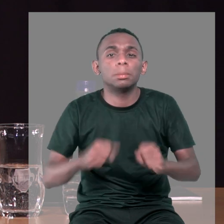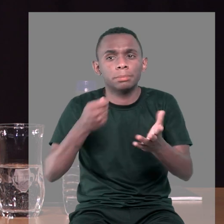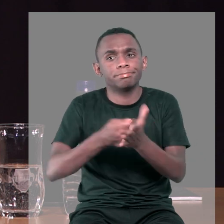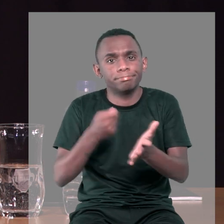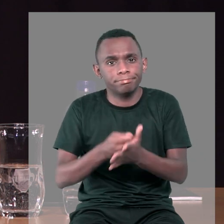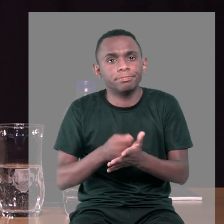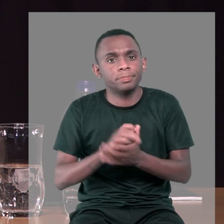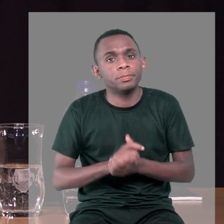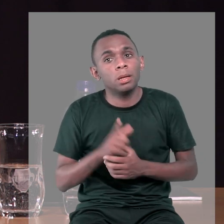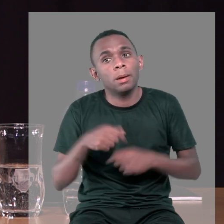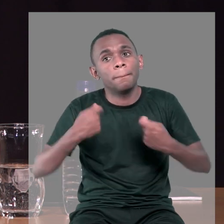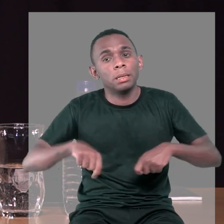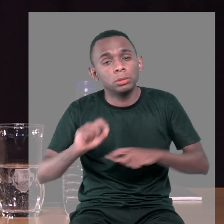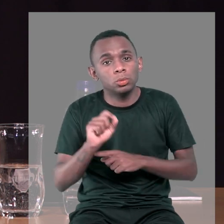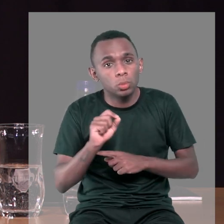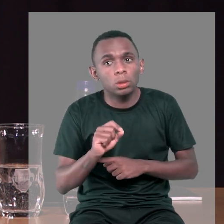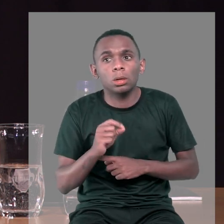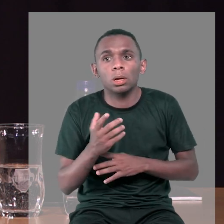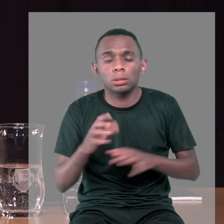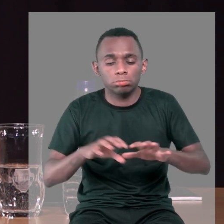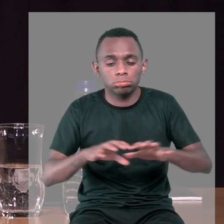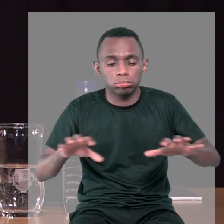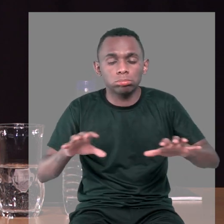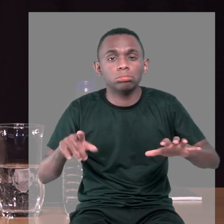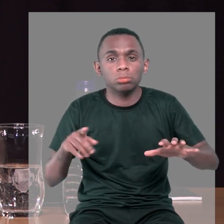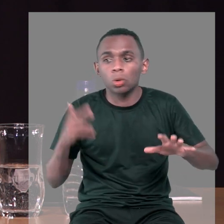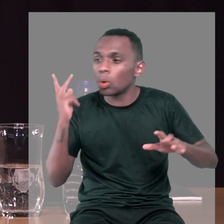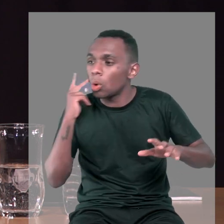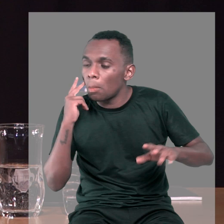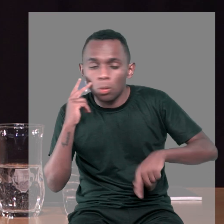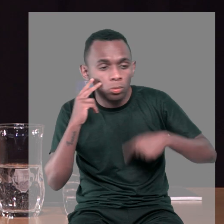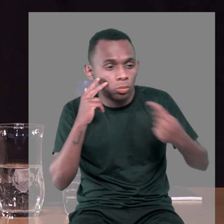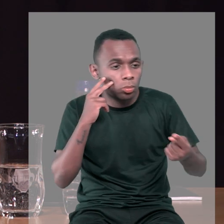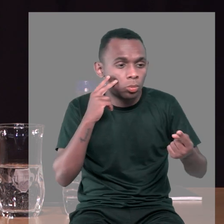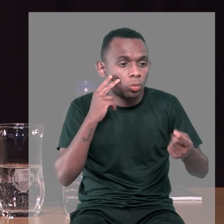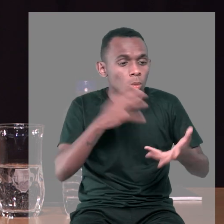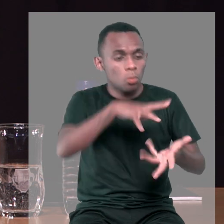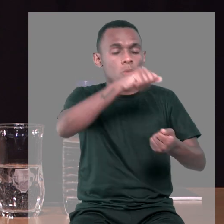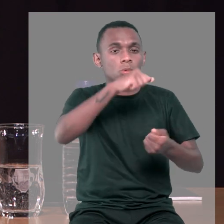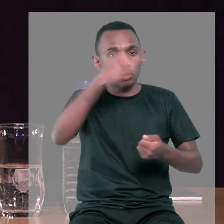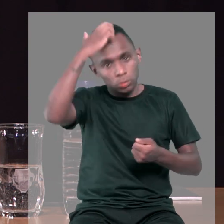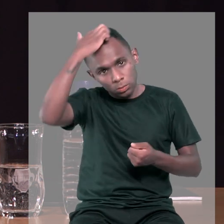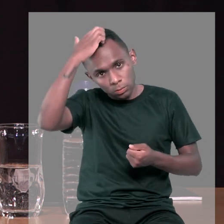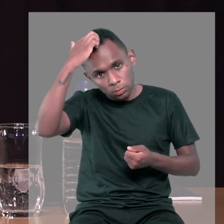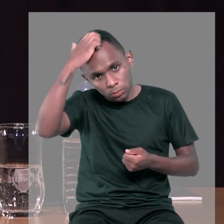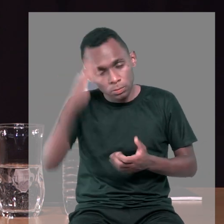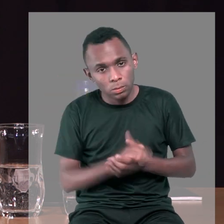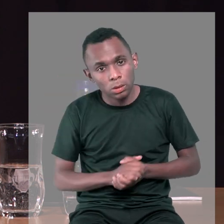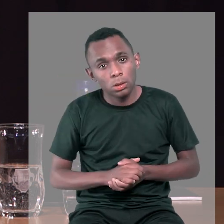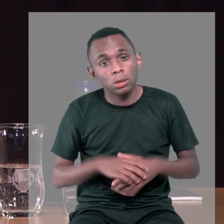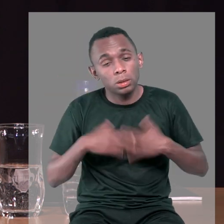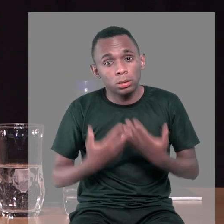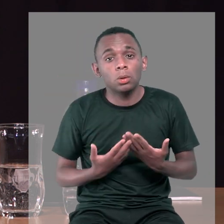encontraria, mas essa é uma hipótese, porque de fato isso não aconteceu em nenhum regime totalitário do qual nós temos notícia, mas